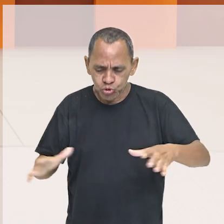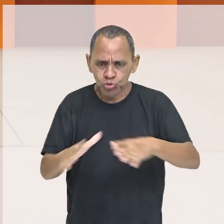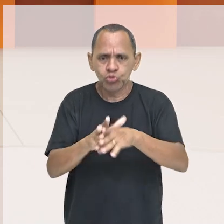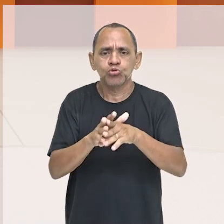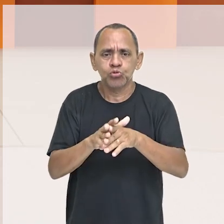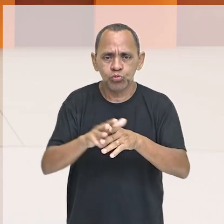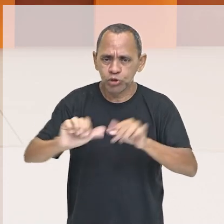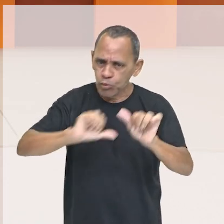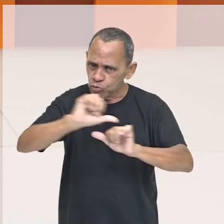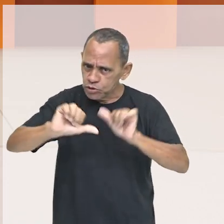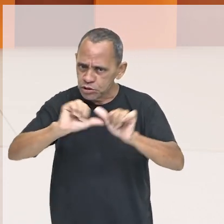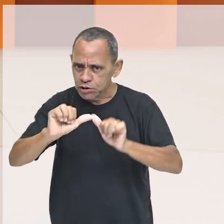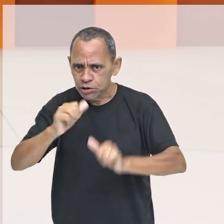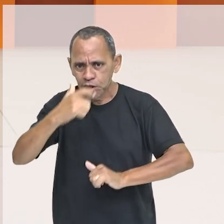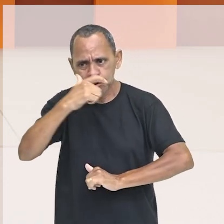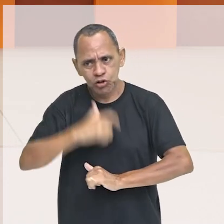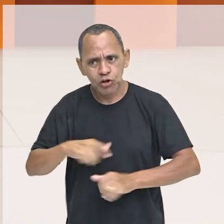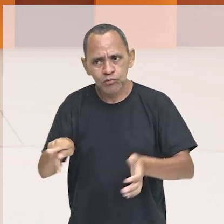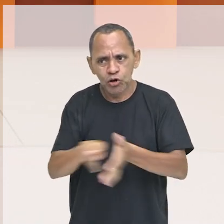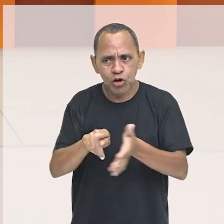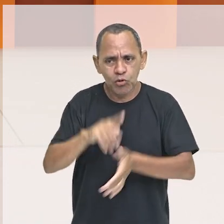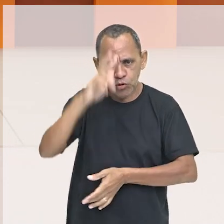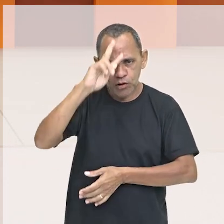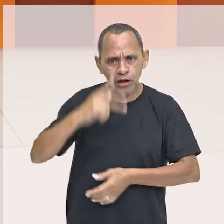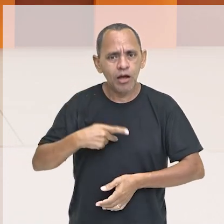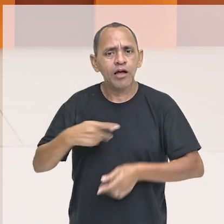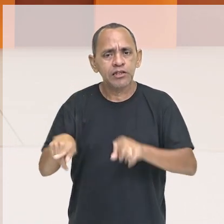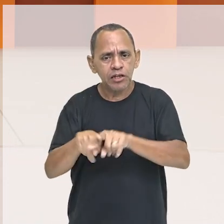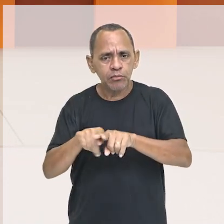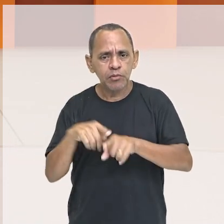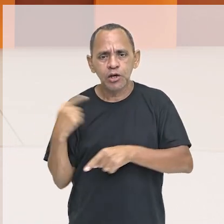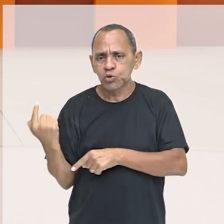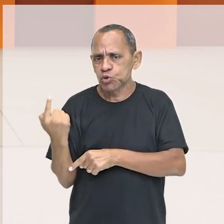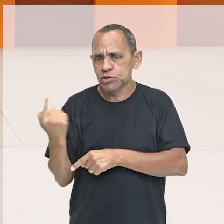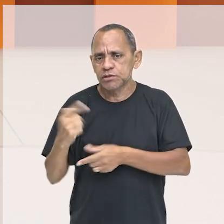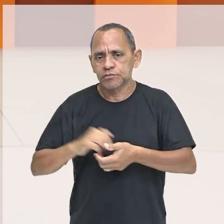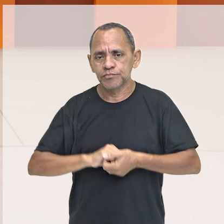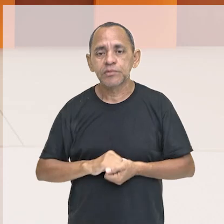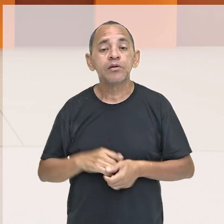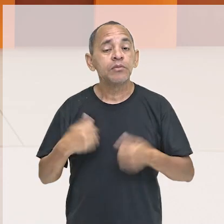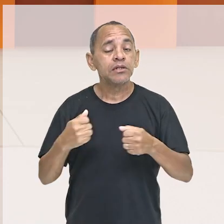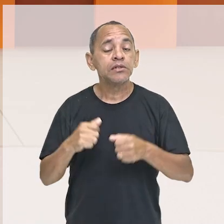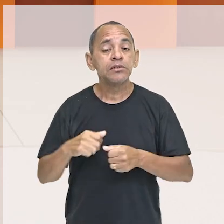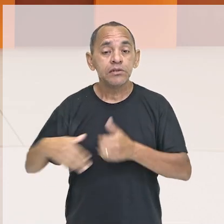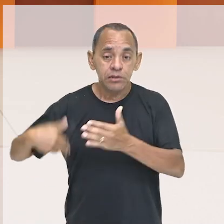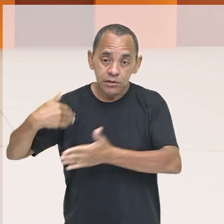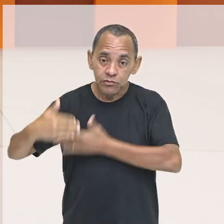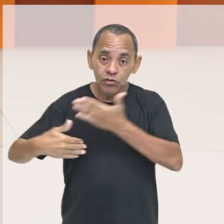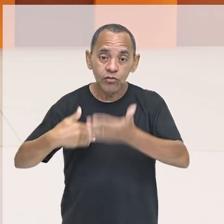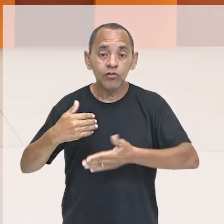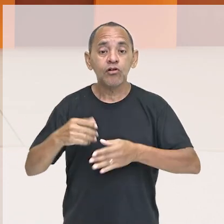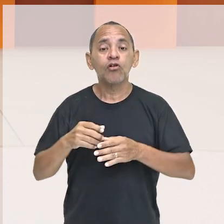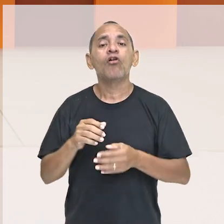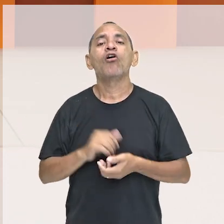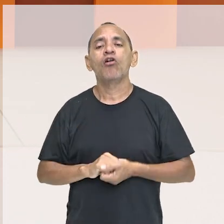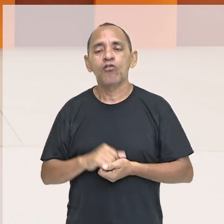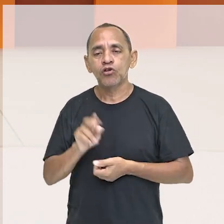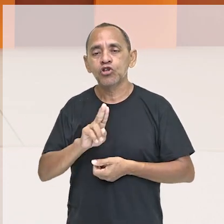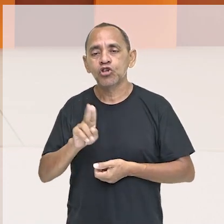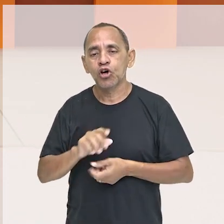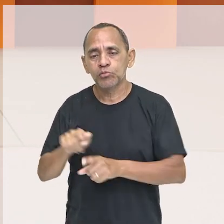individualidade. Portanto, é preciso que a gente desenvolva esse processo chamado de